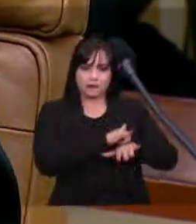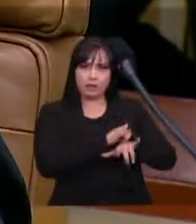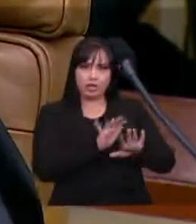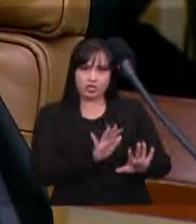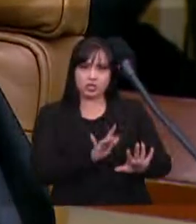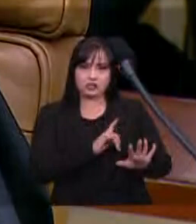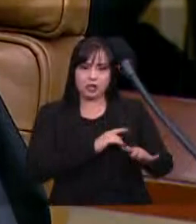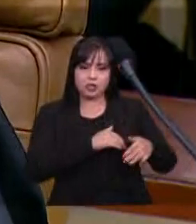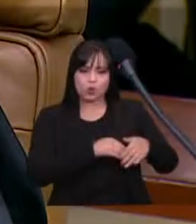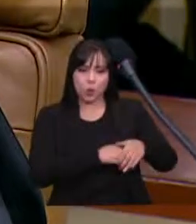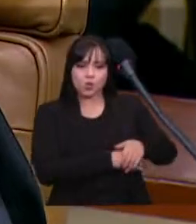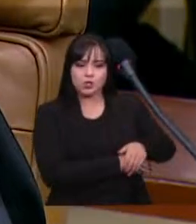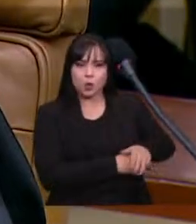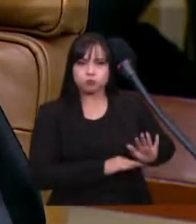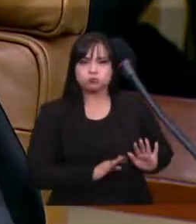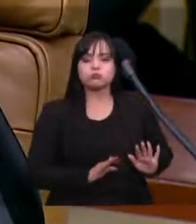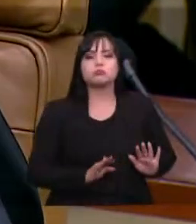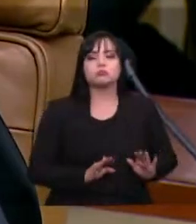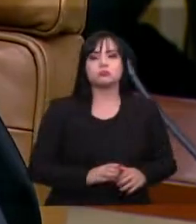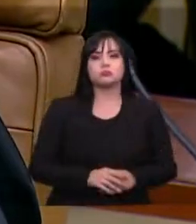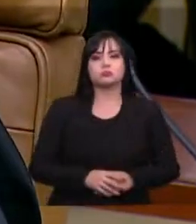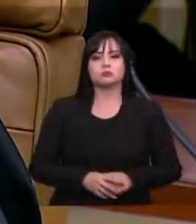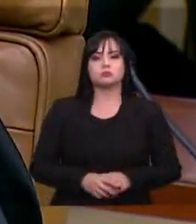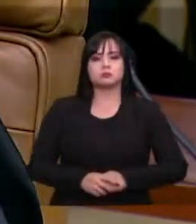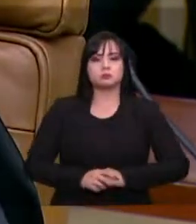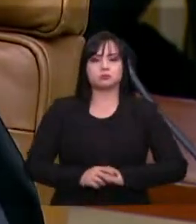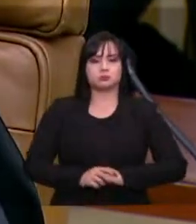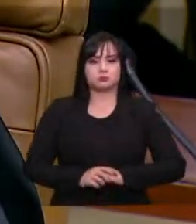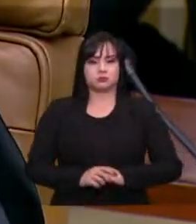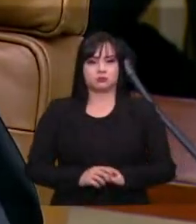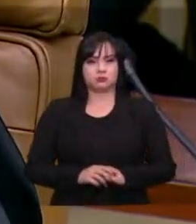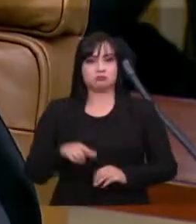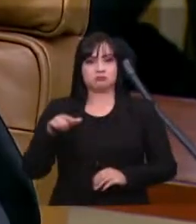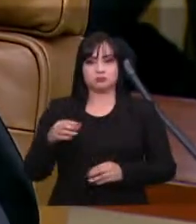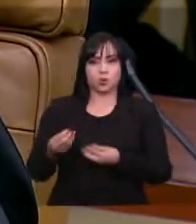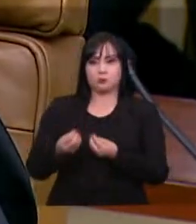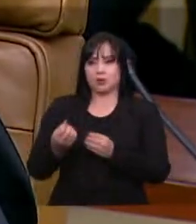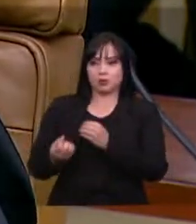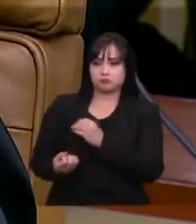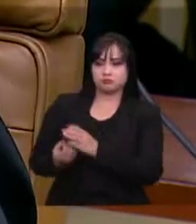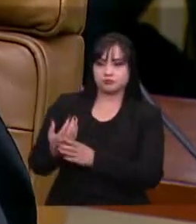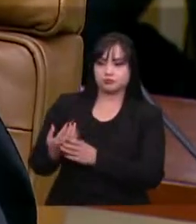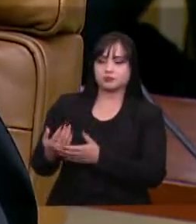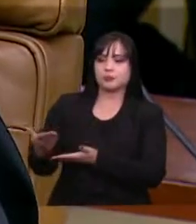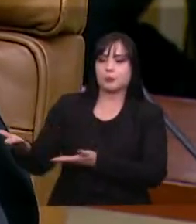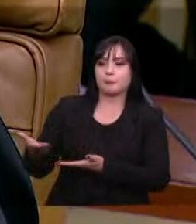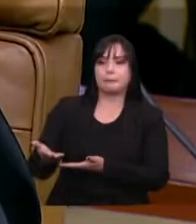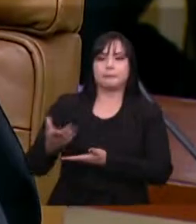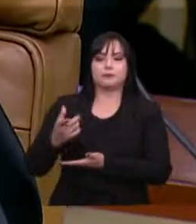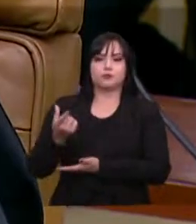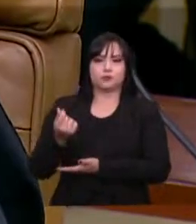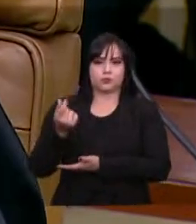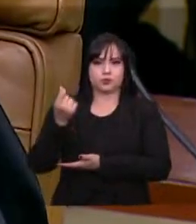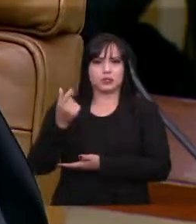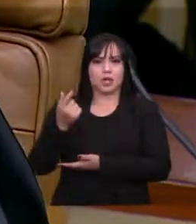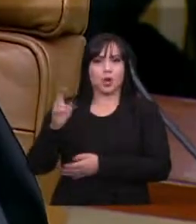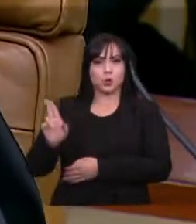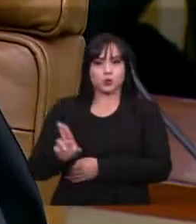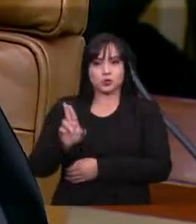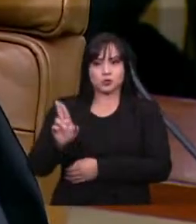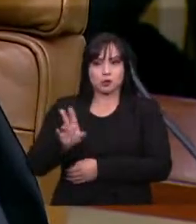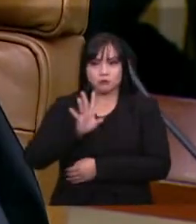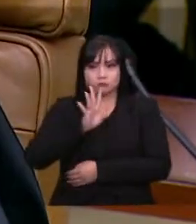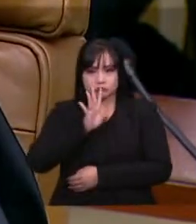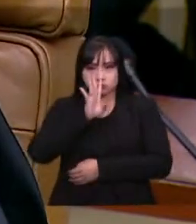prospõe essa ocultação a No que diz respeito à origem a utilização abusiva